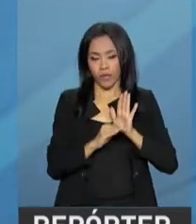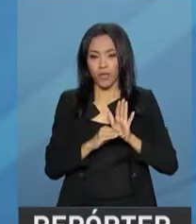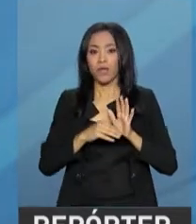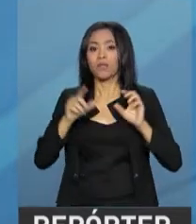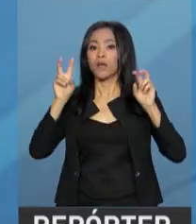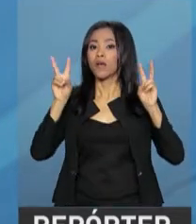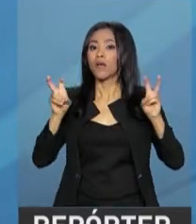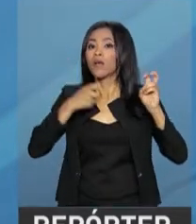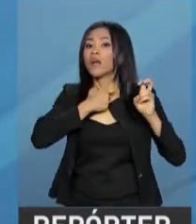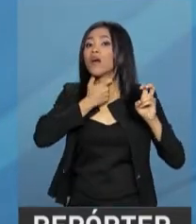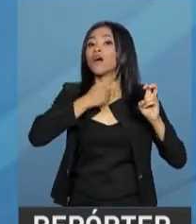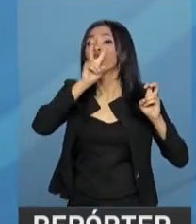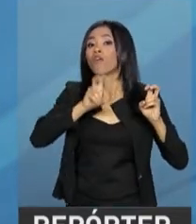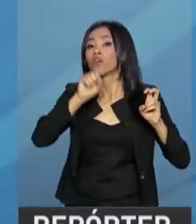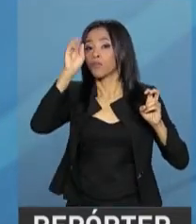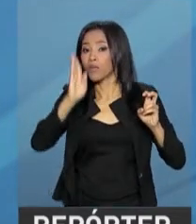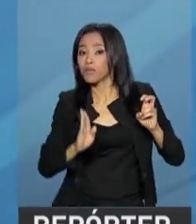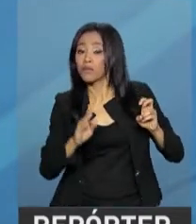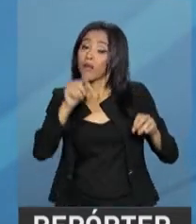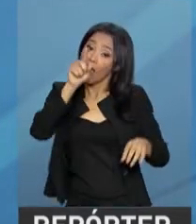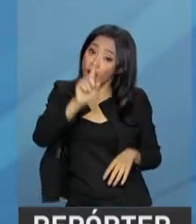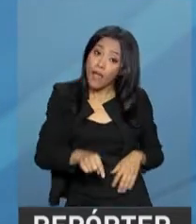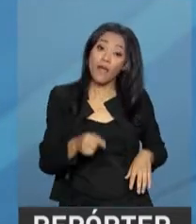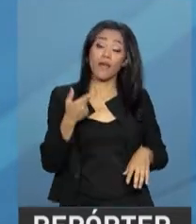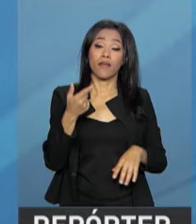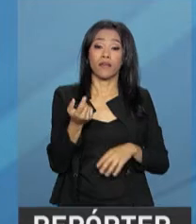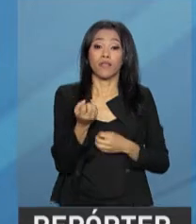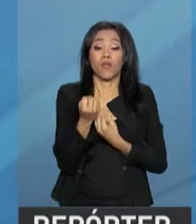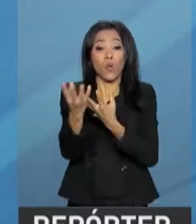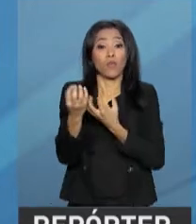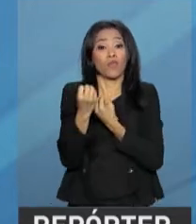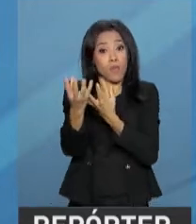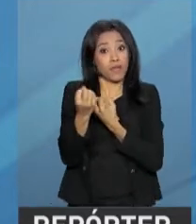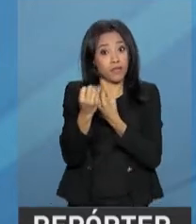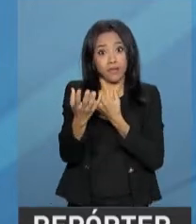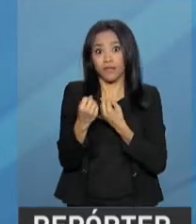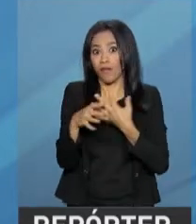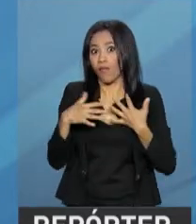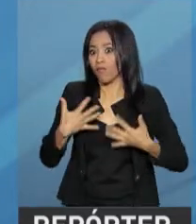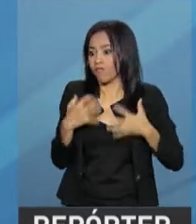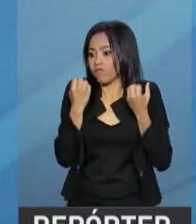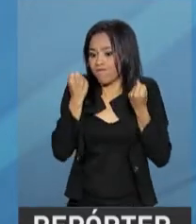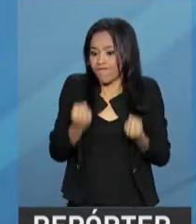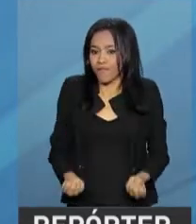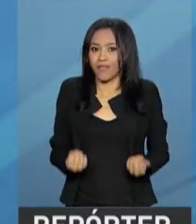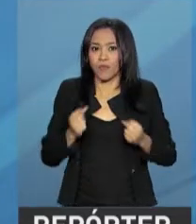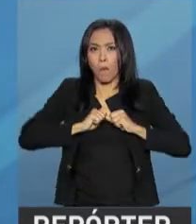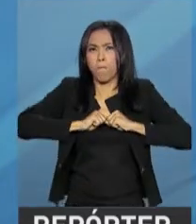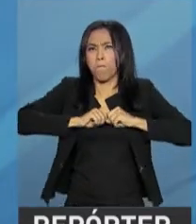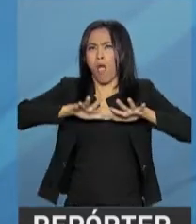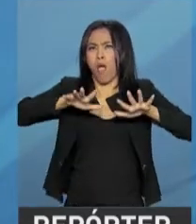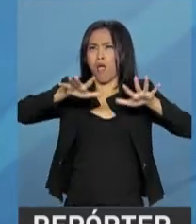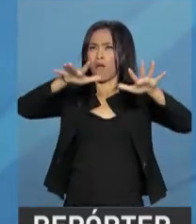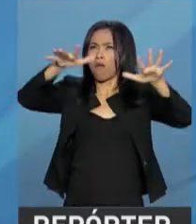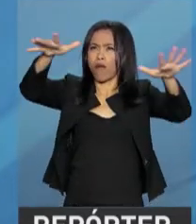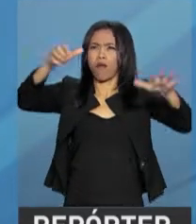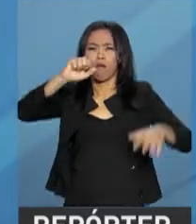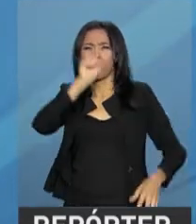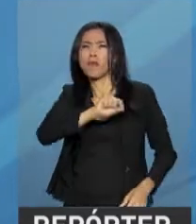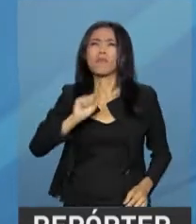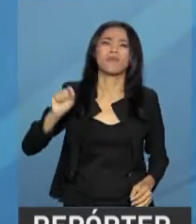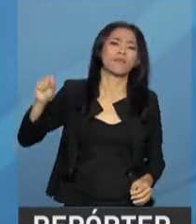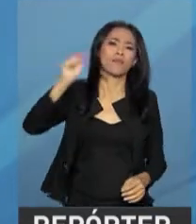continuará sendo, senhoras e senhores, o veículo de comunicação social de maior capilaridade e maior abrangência, chegando aos